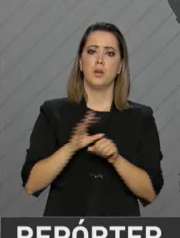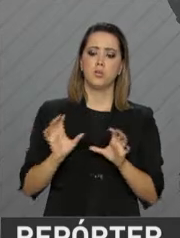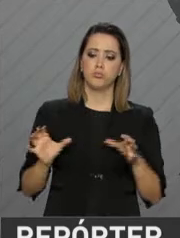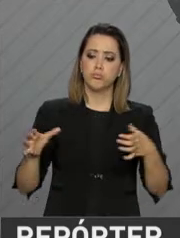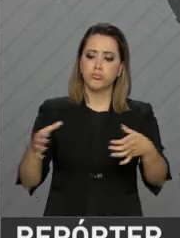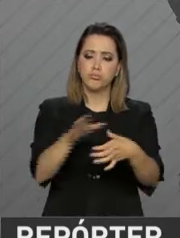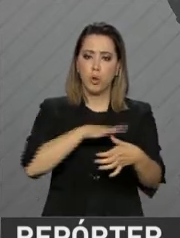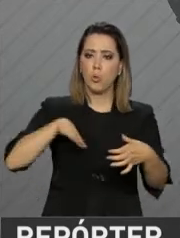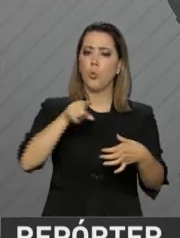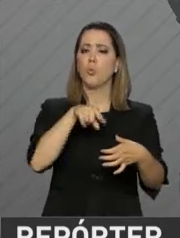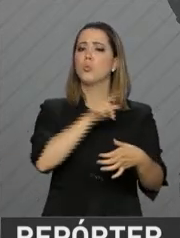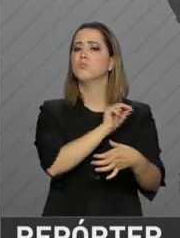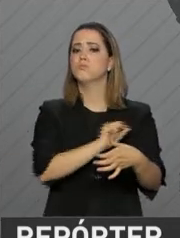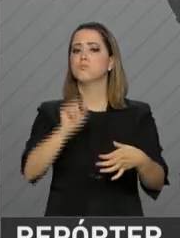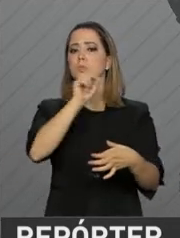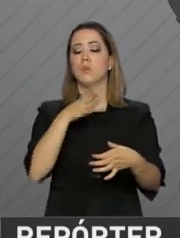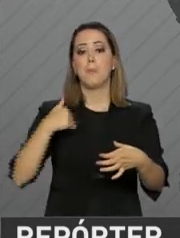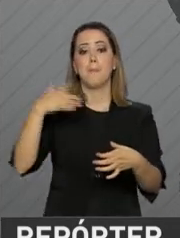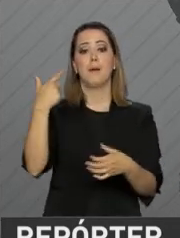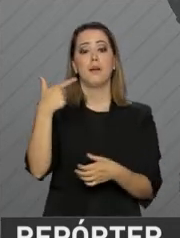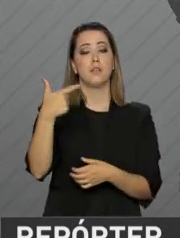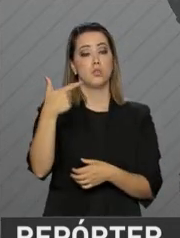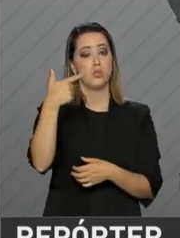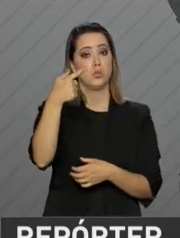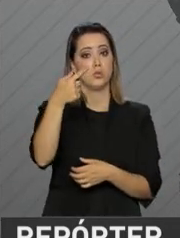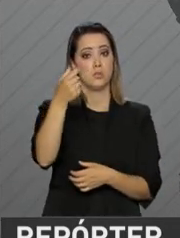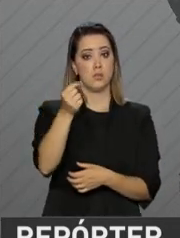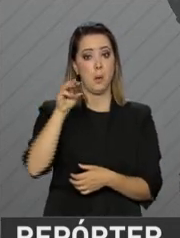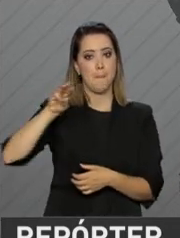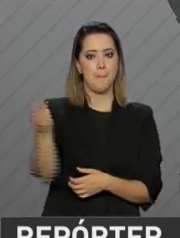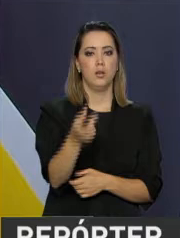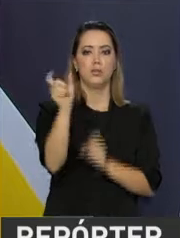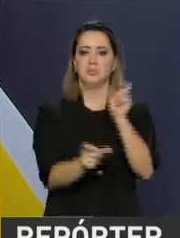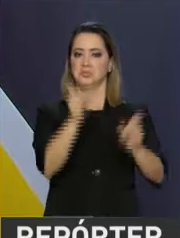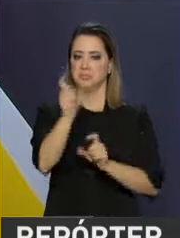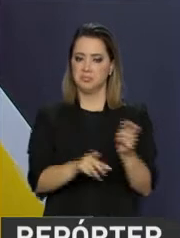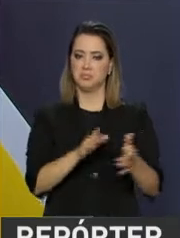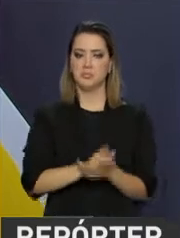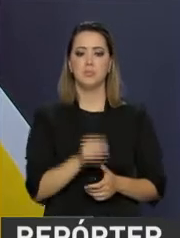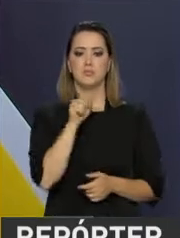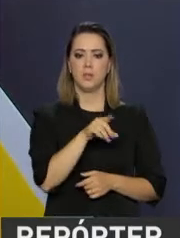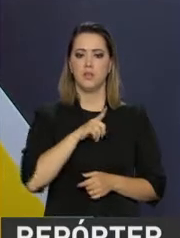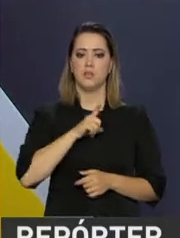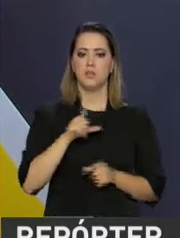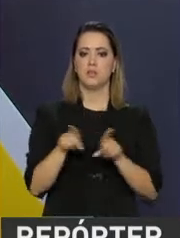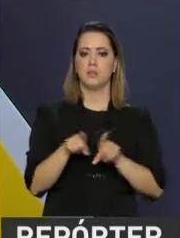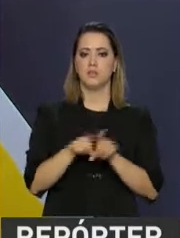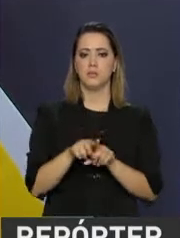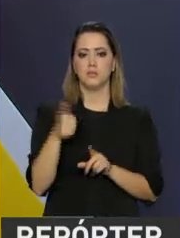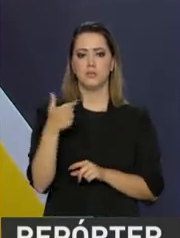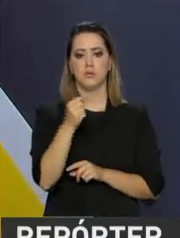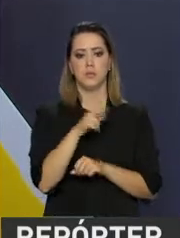membros da cplp soma quase 270 milhões de pessoas a comunidade conta ainda com